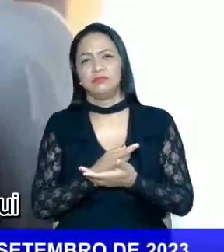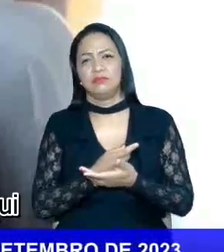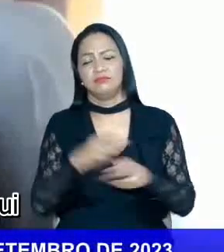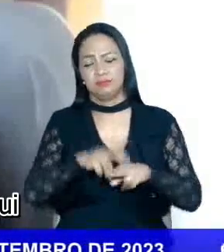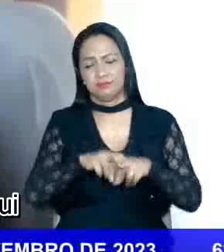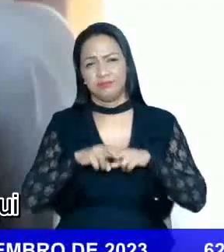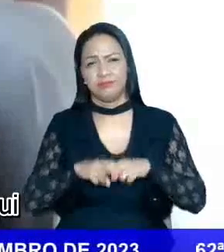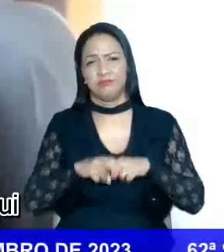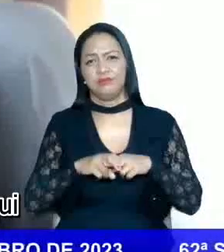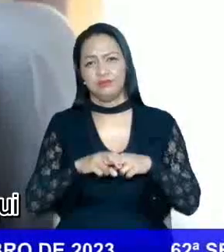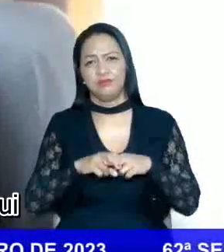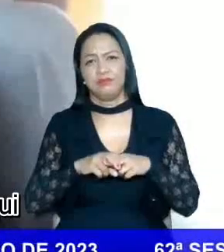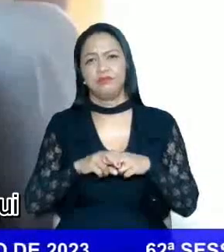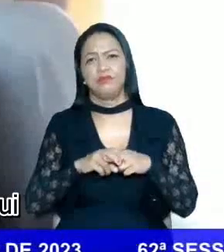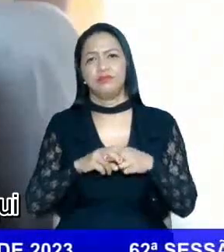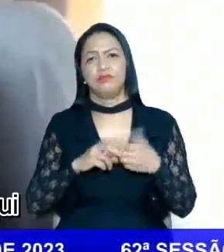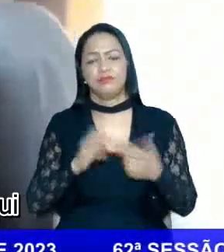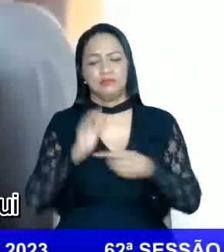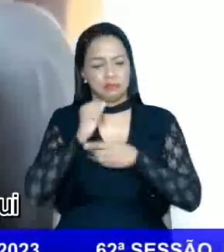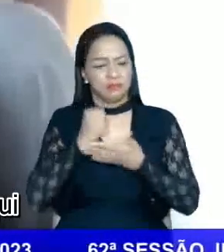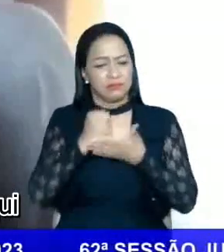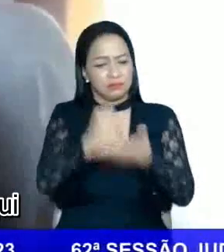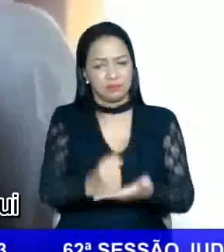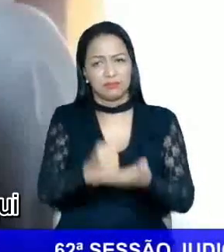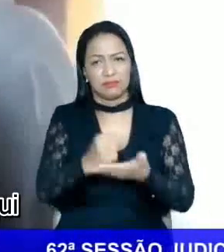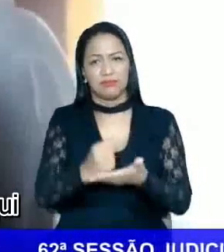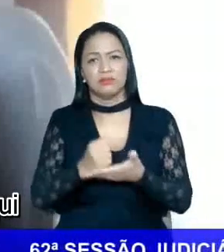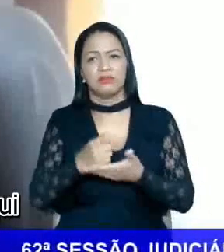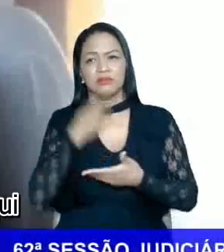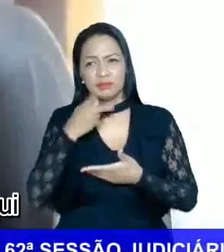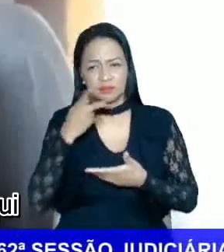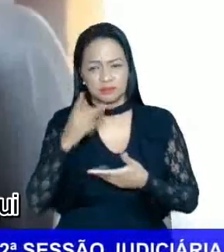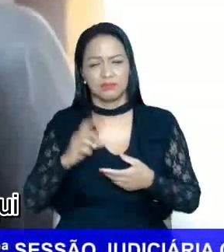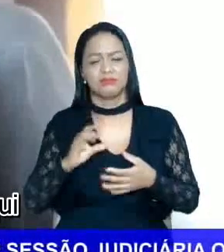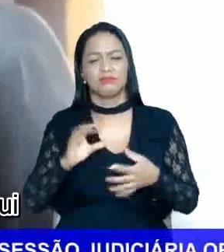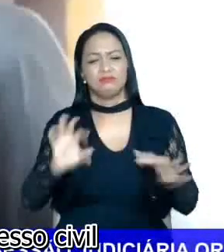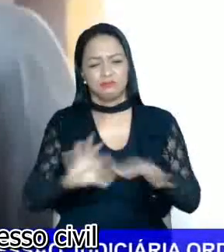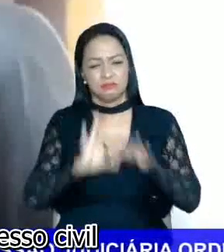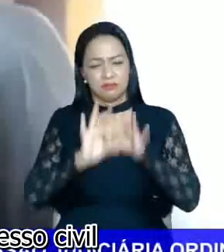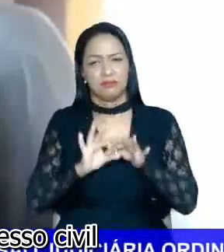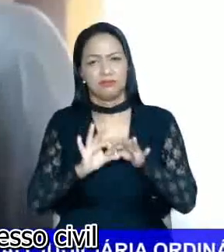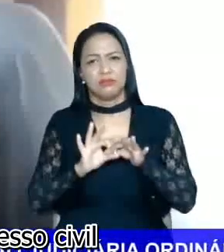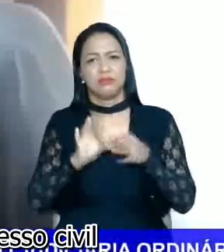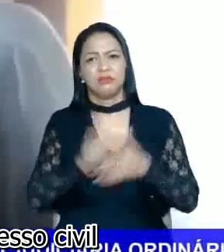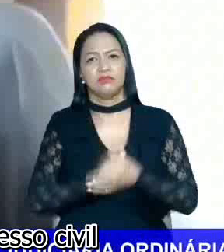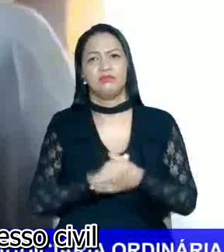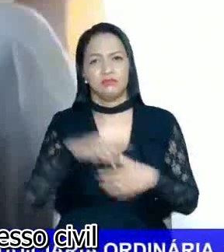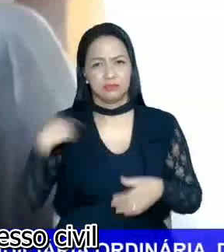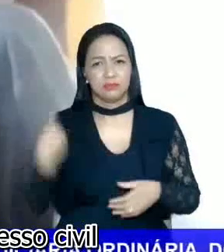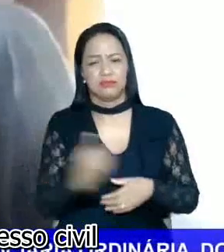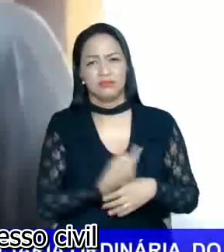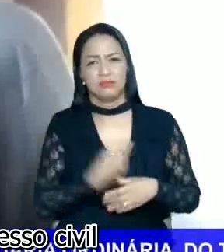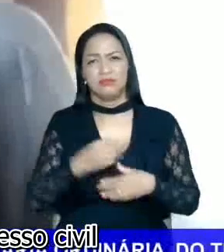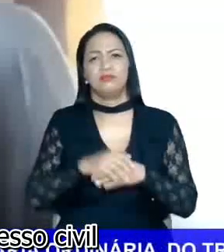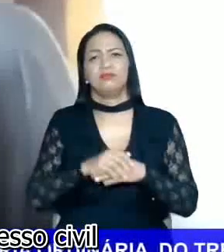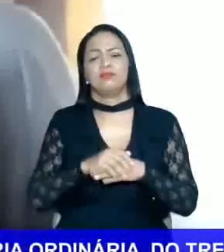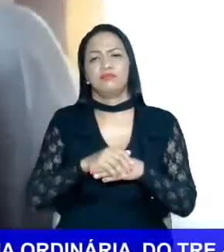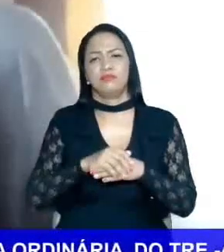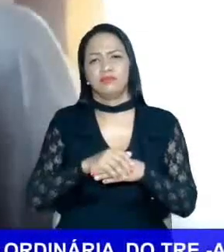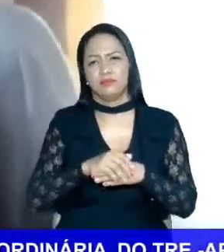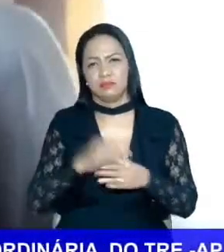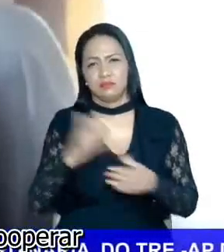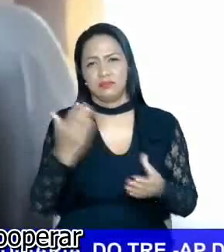conta dessa falta de cooperação. E aqui, quando eu falo em cooperação, é porque é uma previsão expressa no nosso Código de Processo